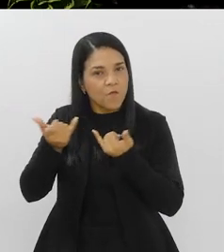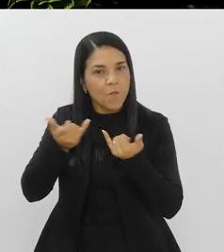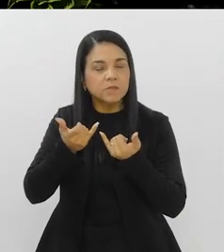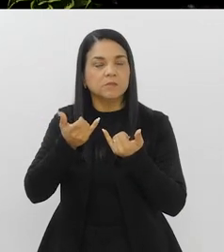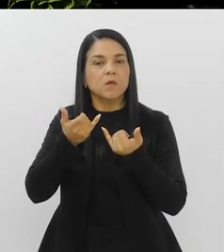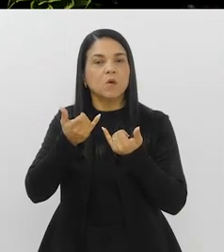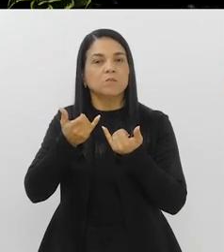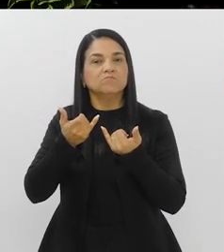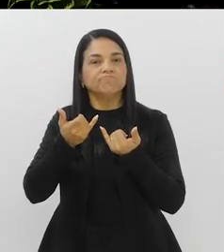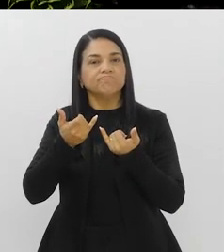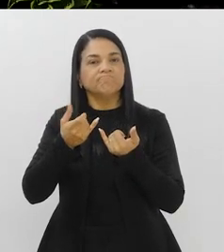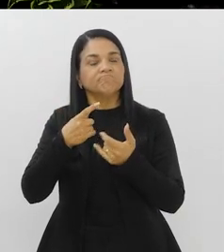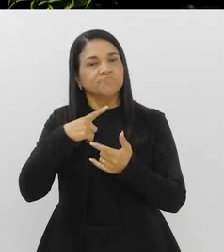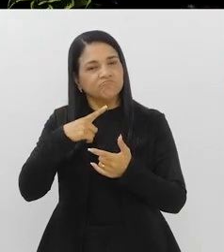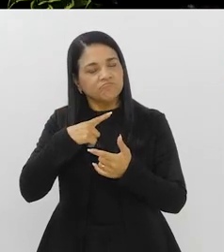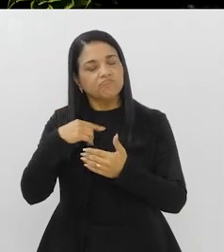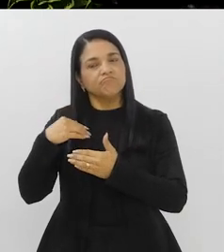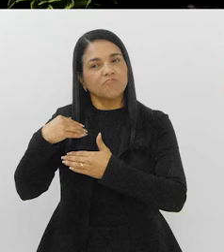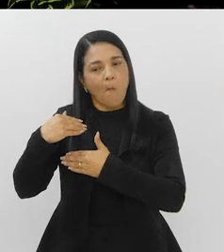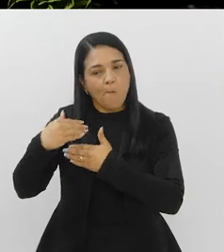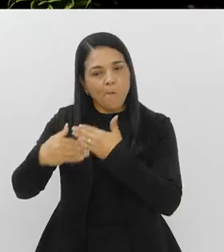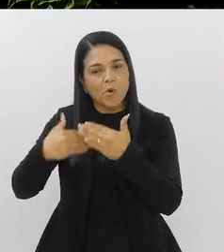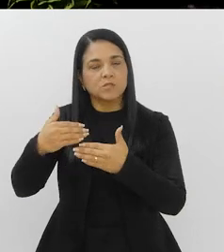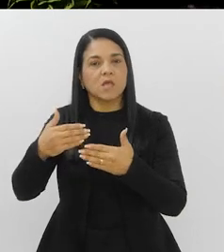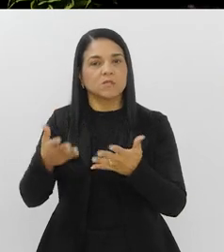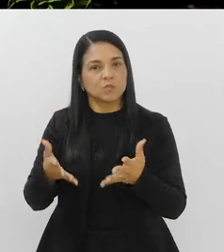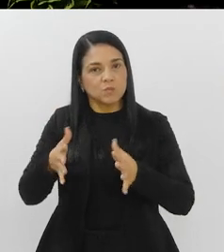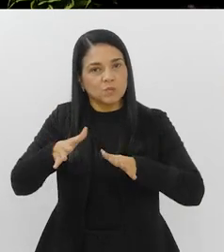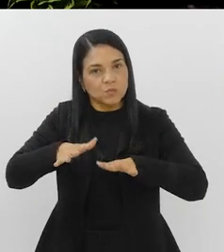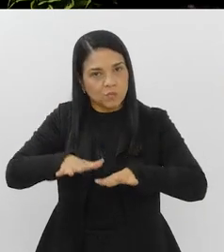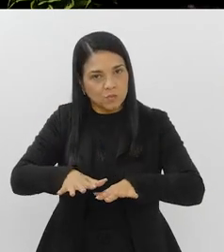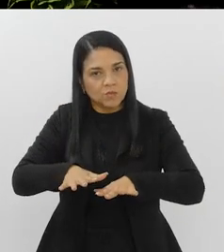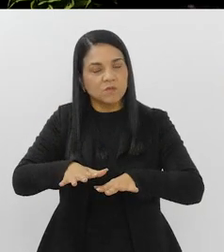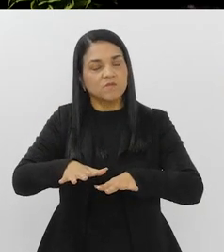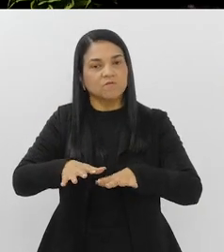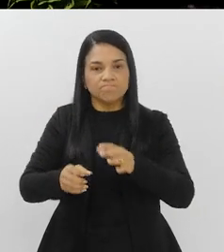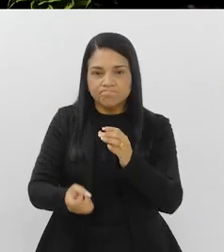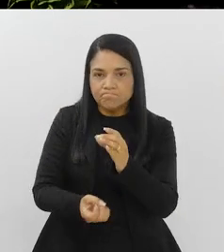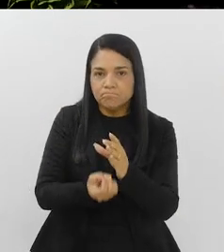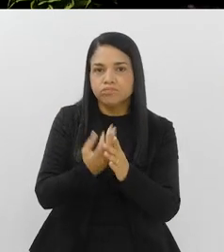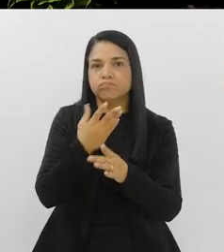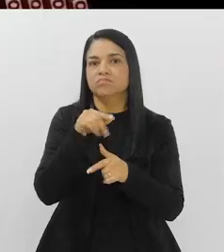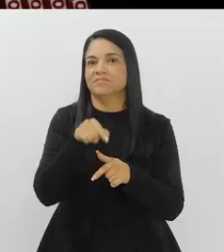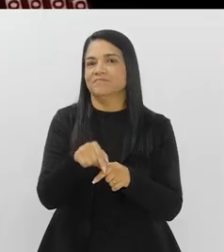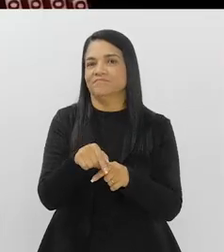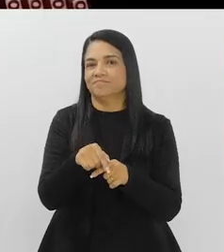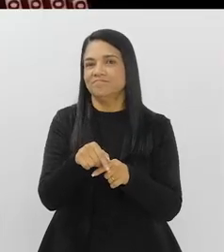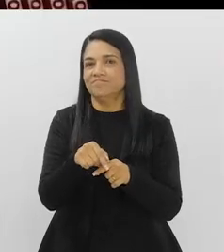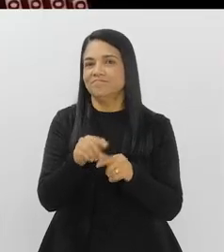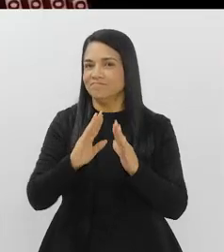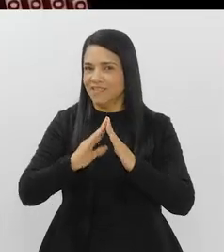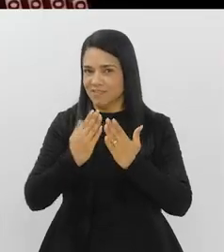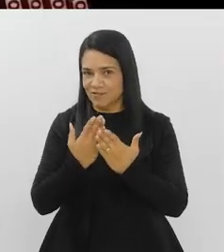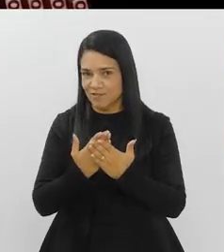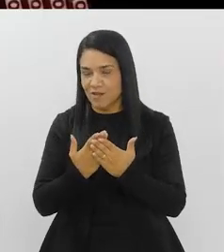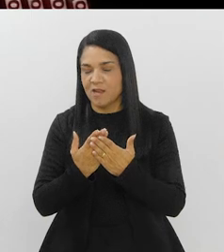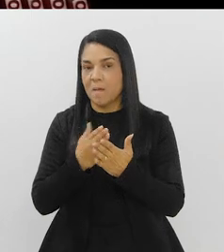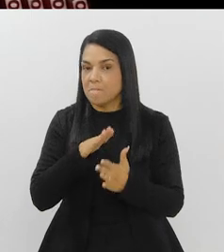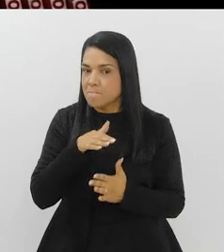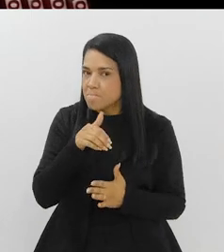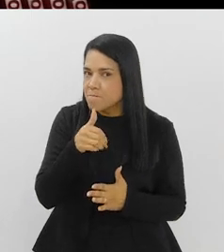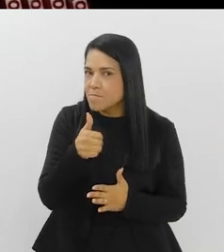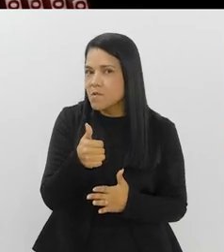informação que existe esse processo inclusivo sendo implementado vai